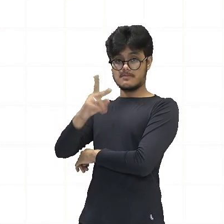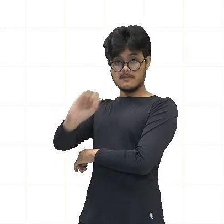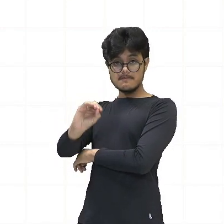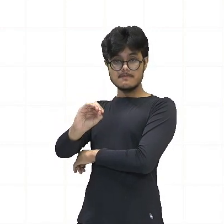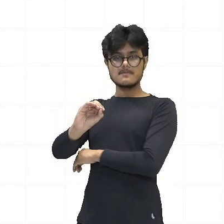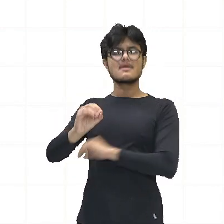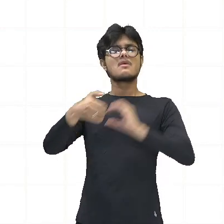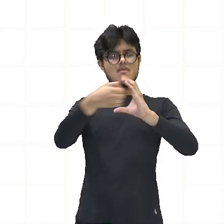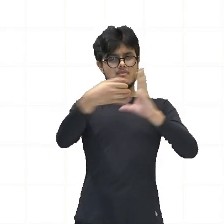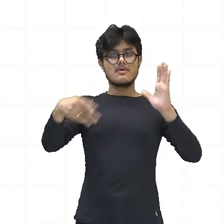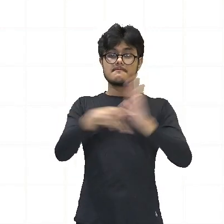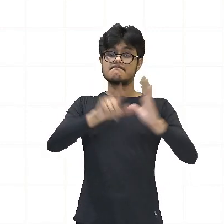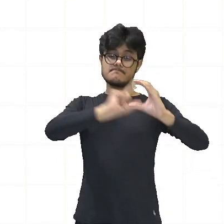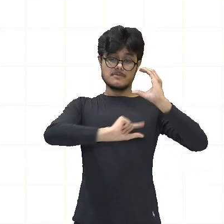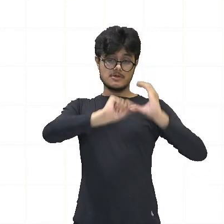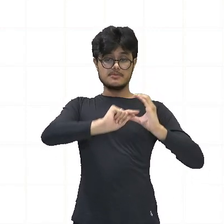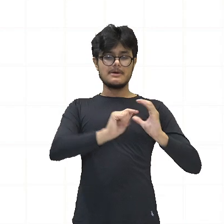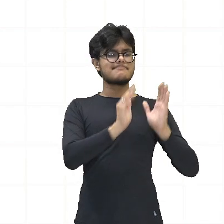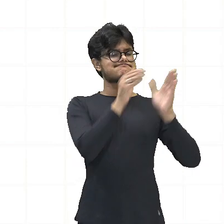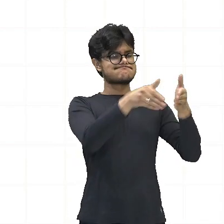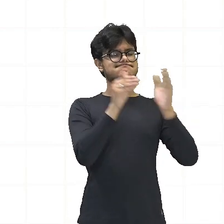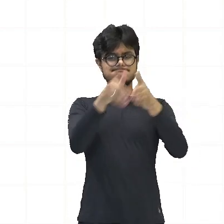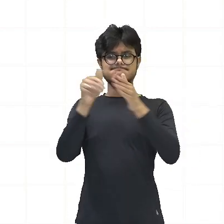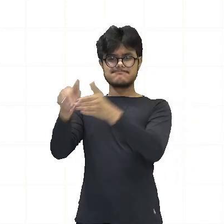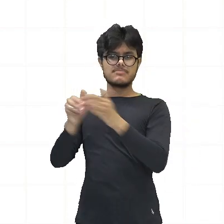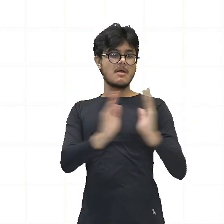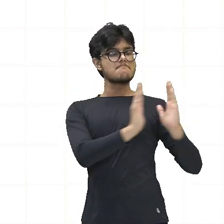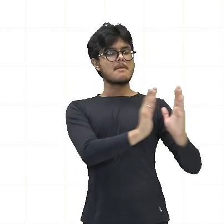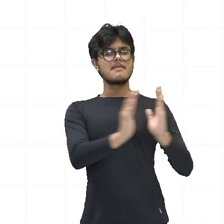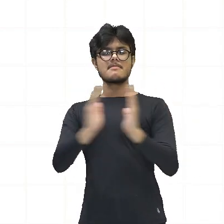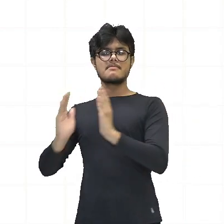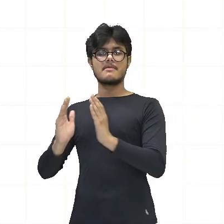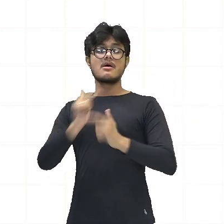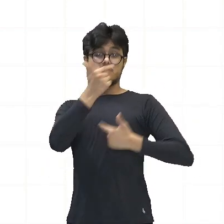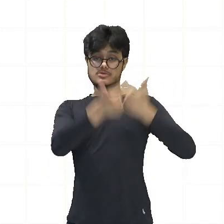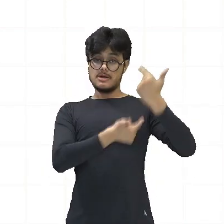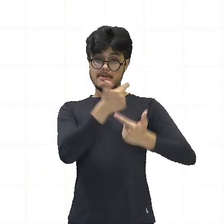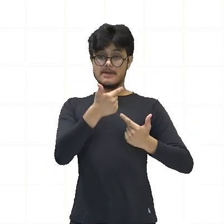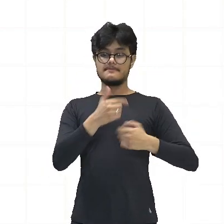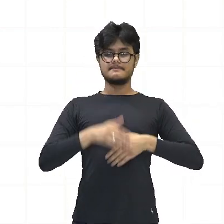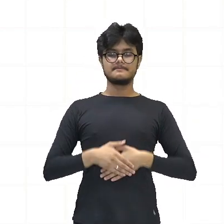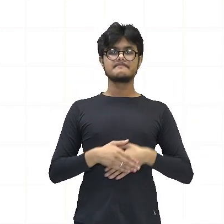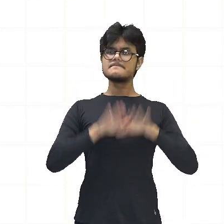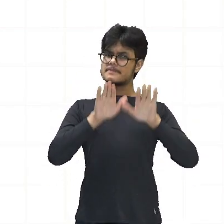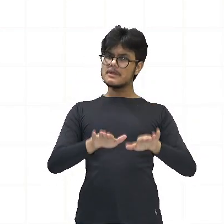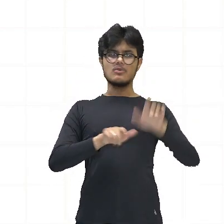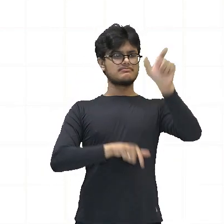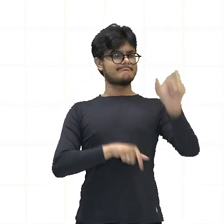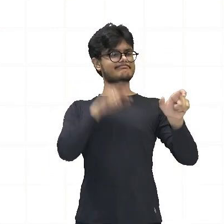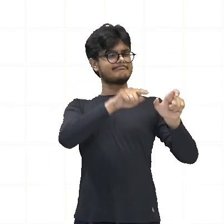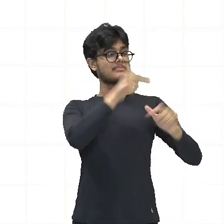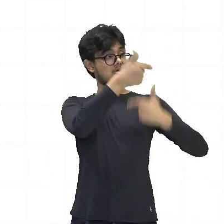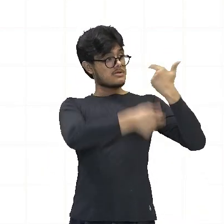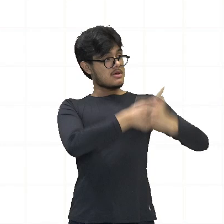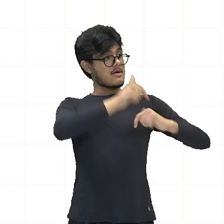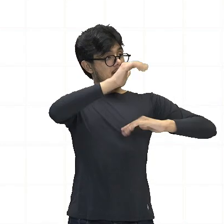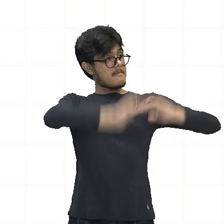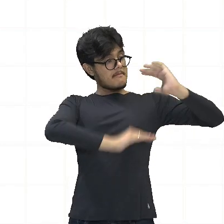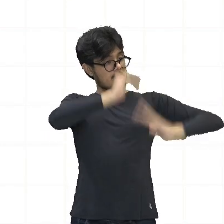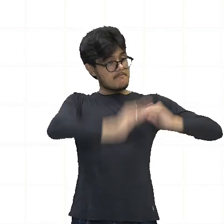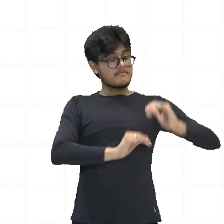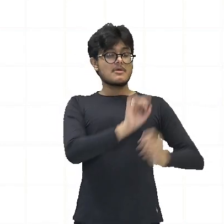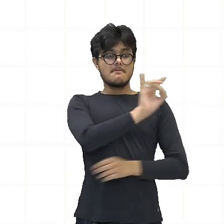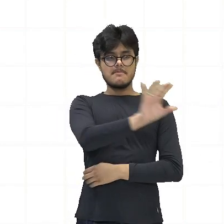do nosso sistema capitalista, né, que é essa divisão social do trabalho, onde os funcionários, os operários